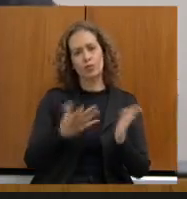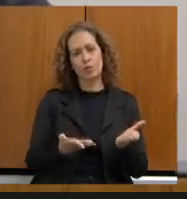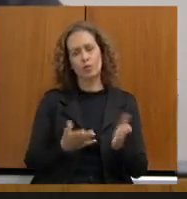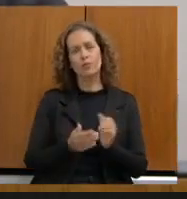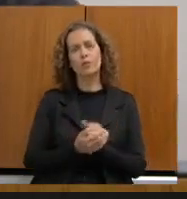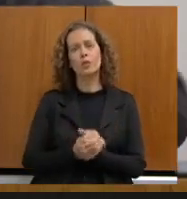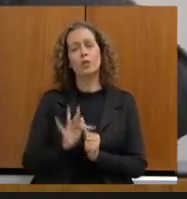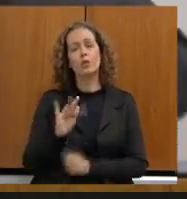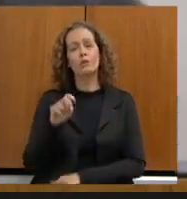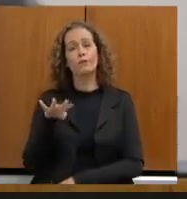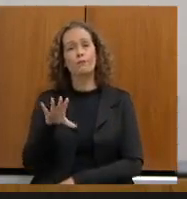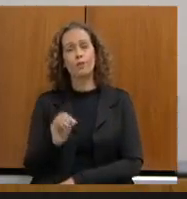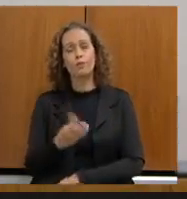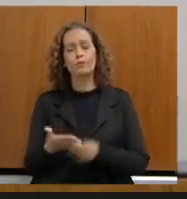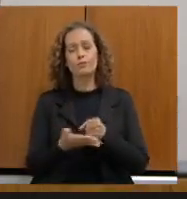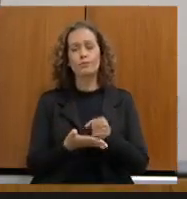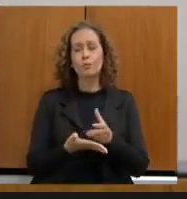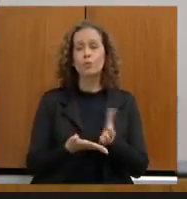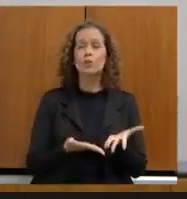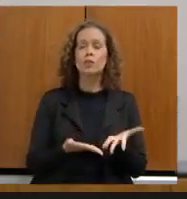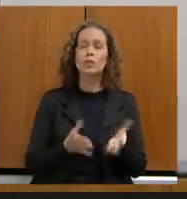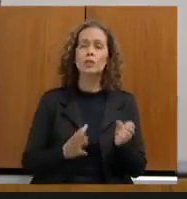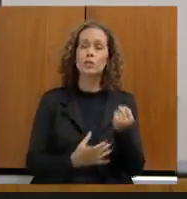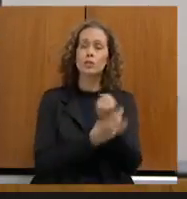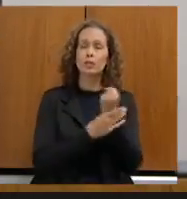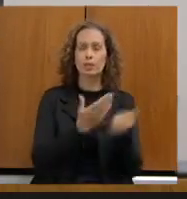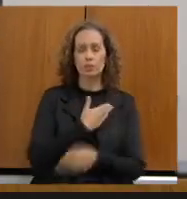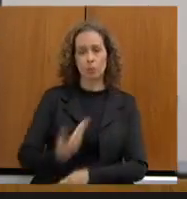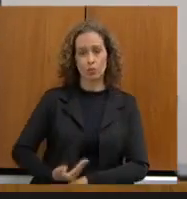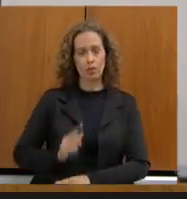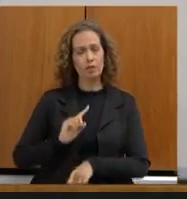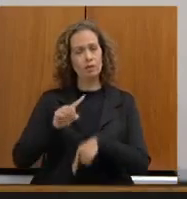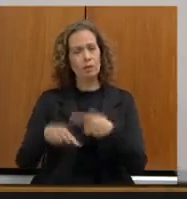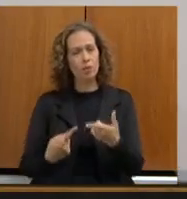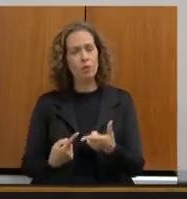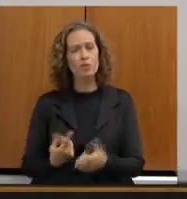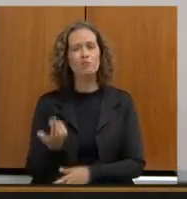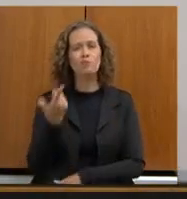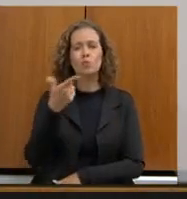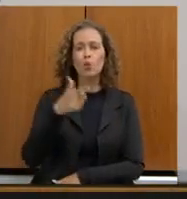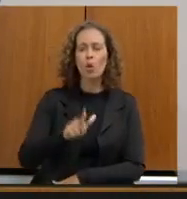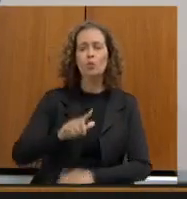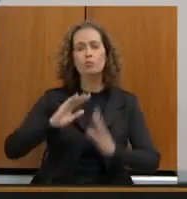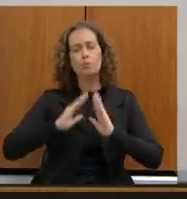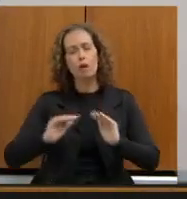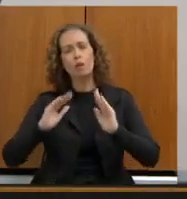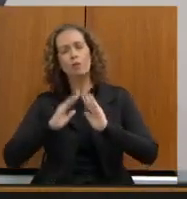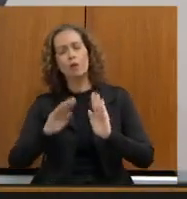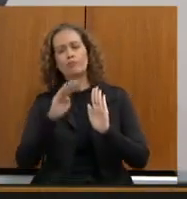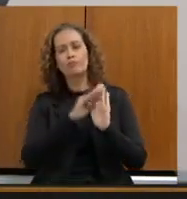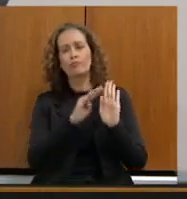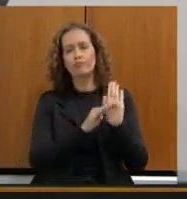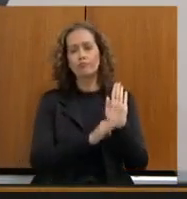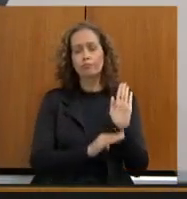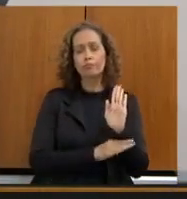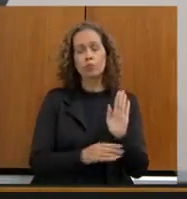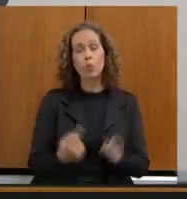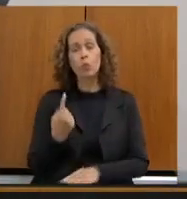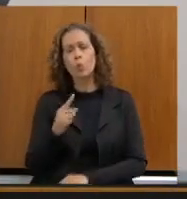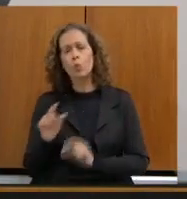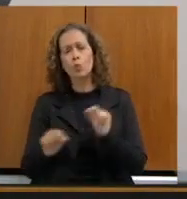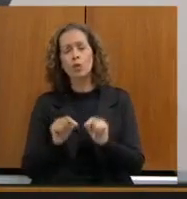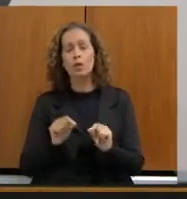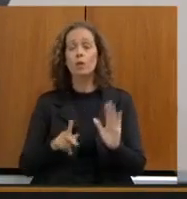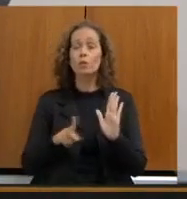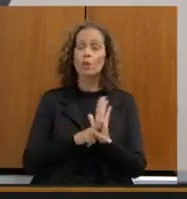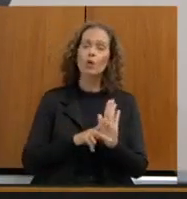tadual de Segurança Pública depois secretário vieram outras demandas uma delas foi o próprio projeto